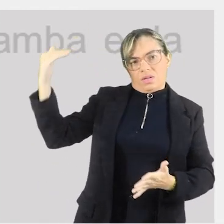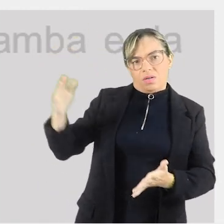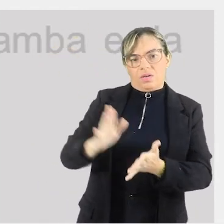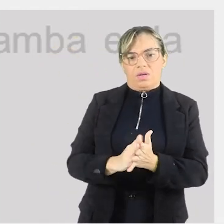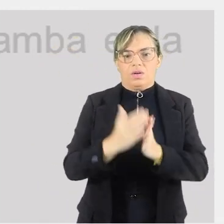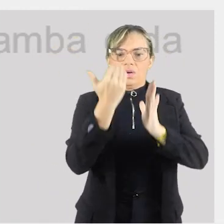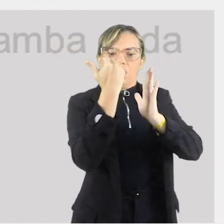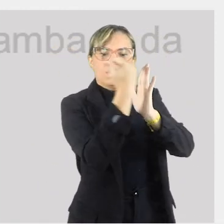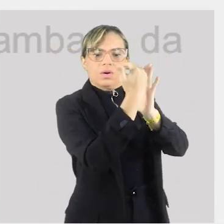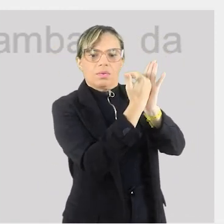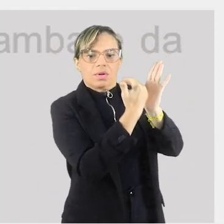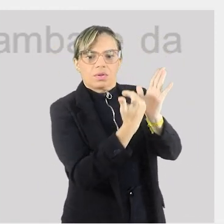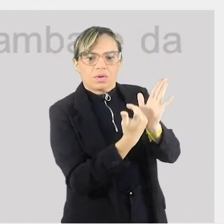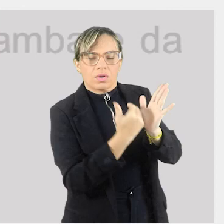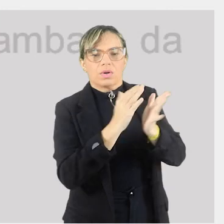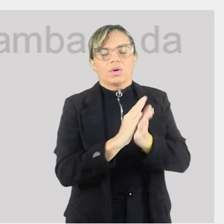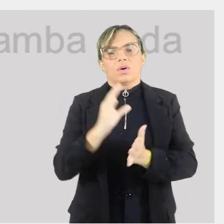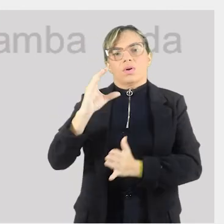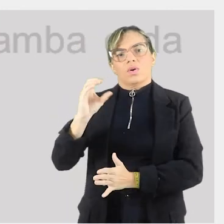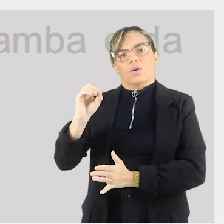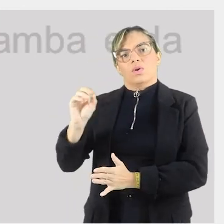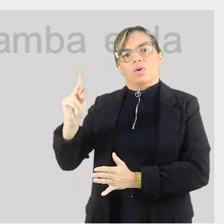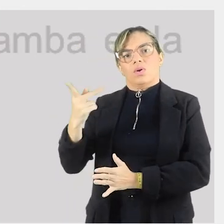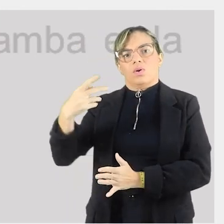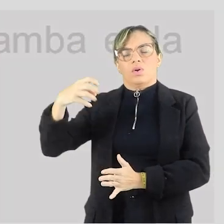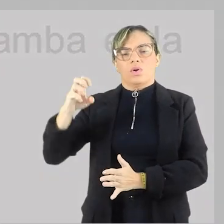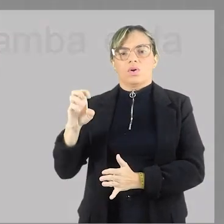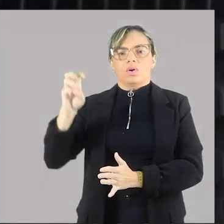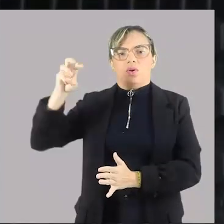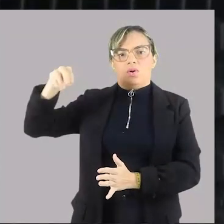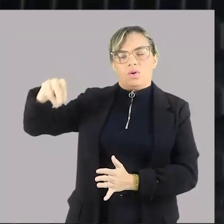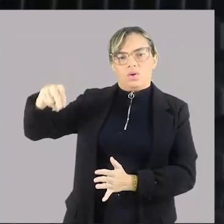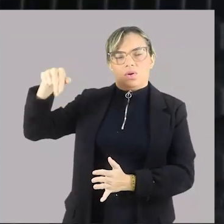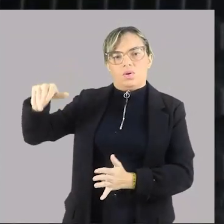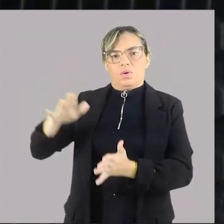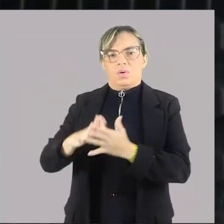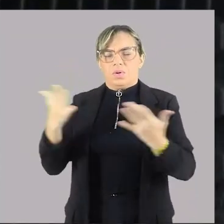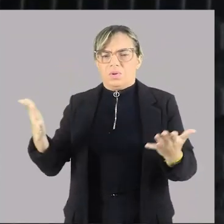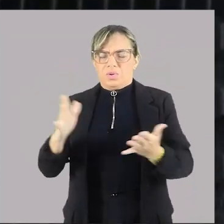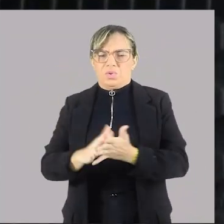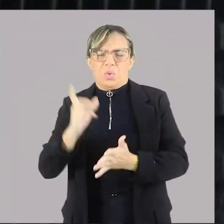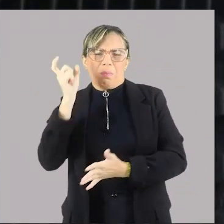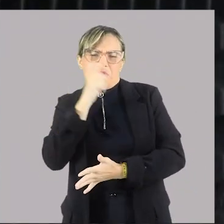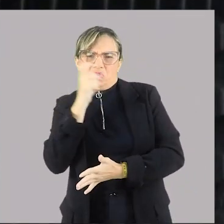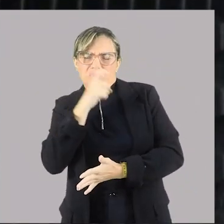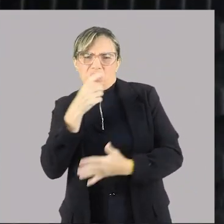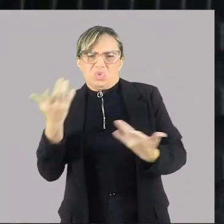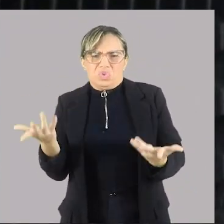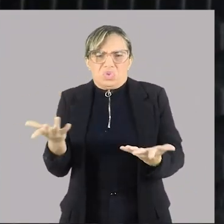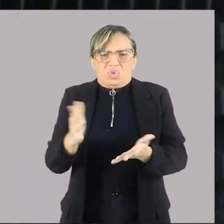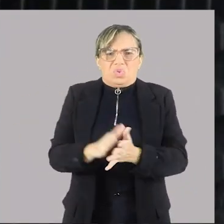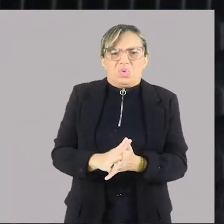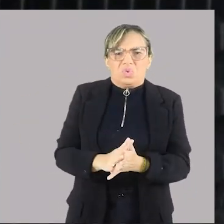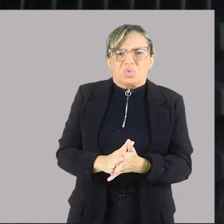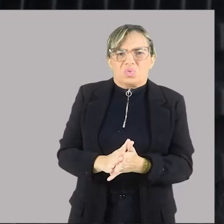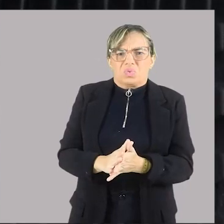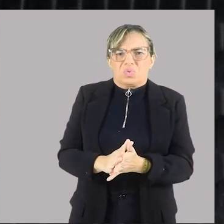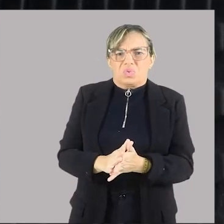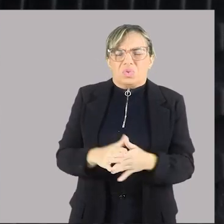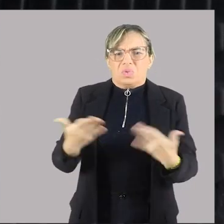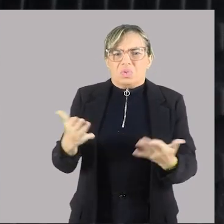Cohen. Um plano que foi forjado, um plano mentiroso, que